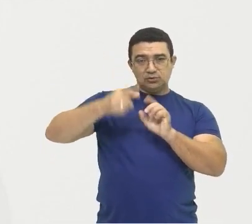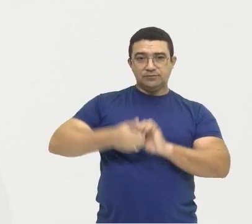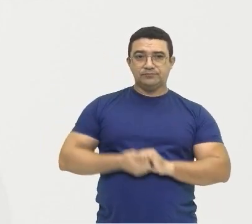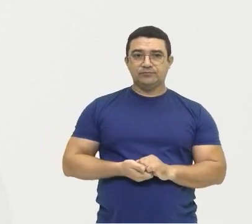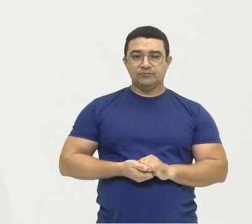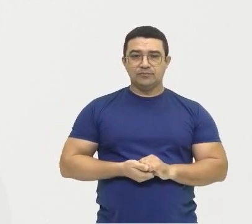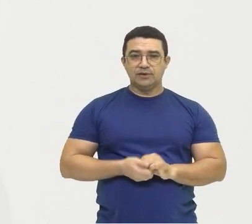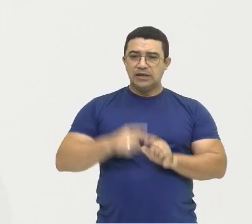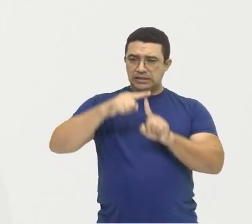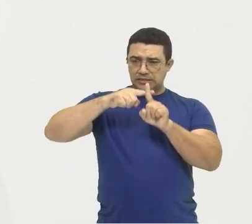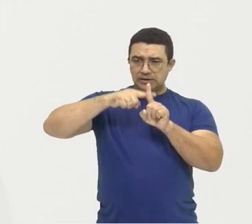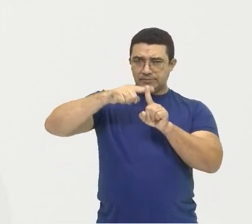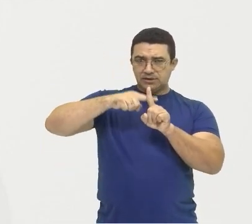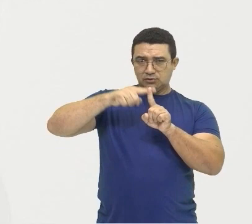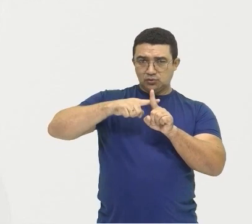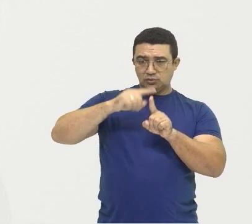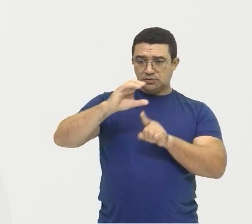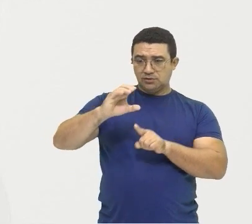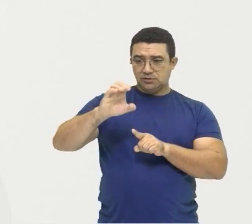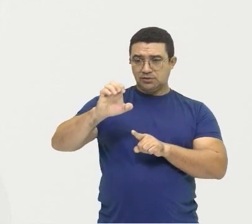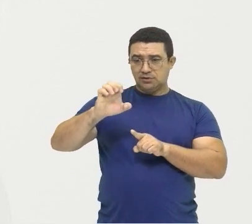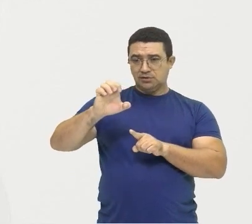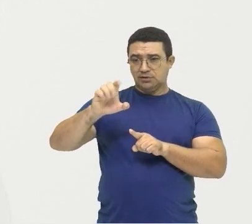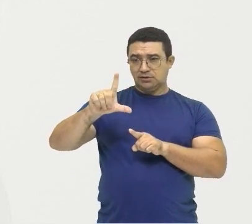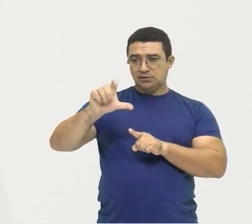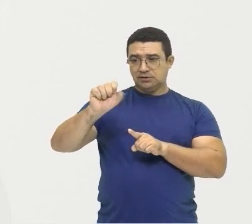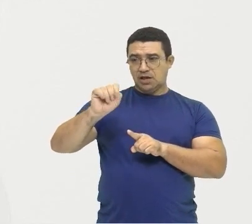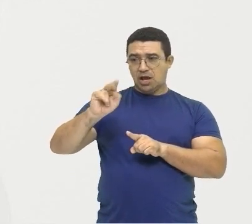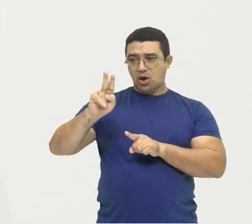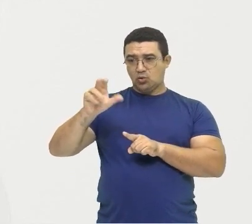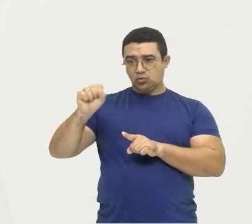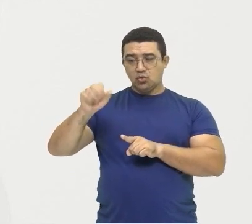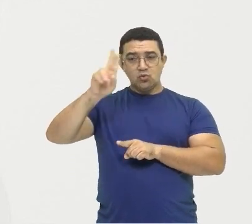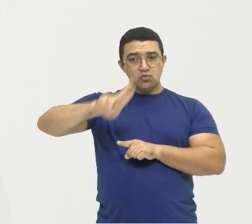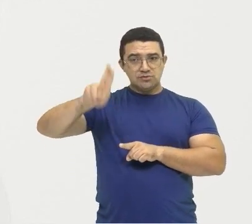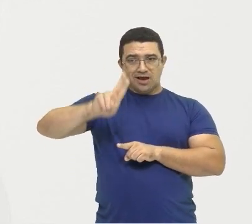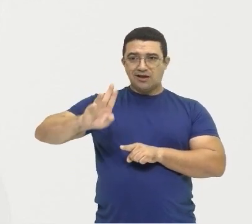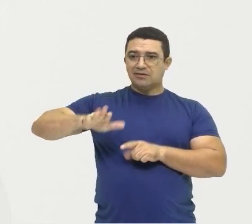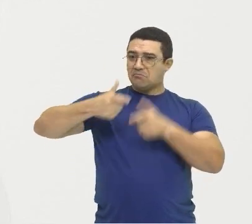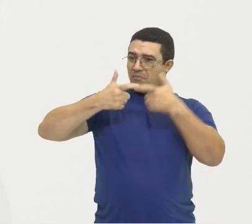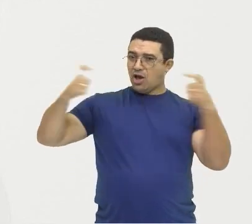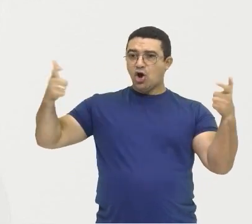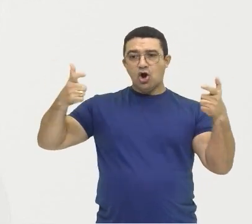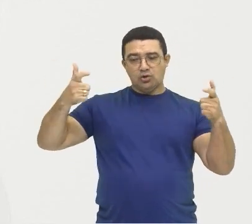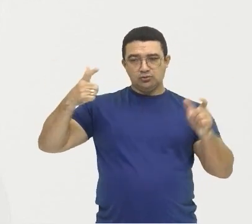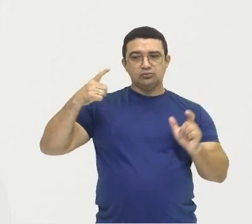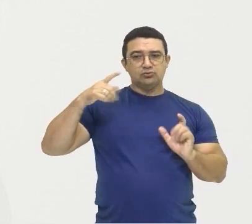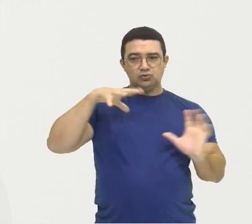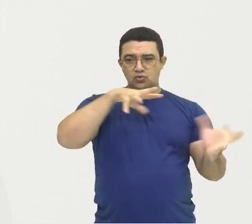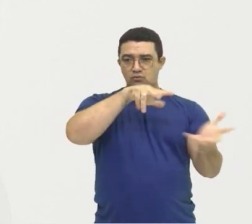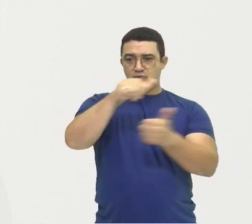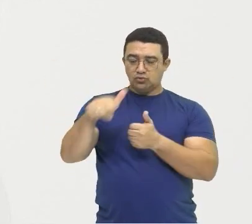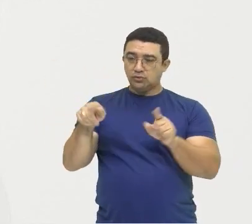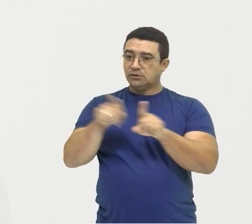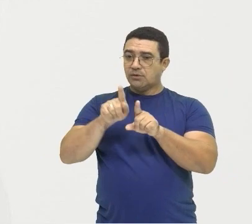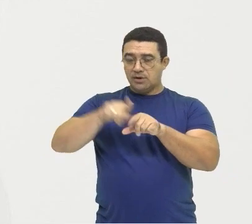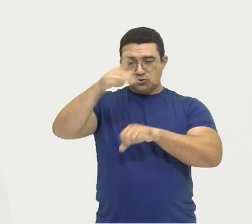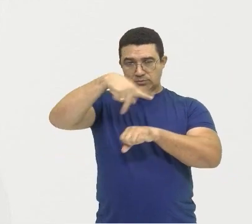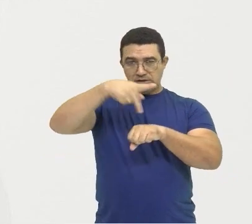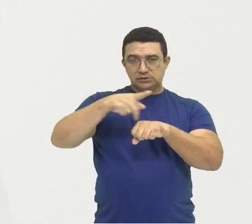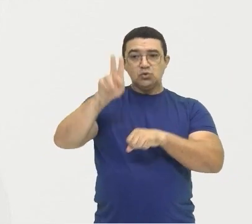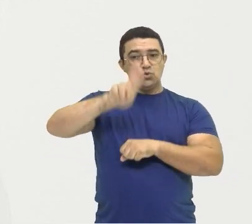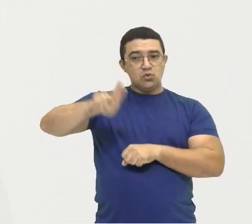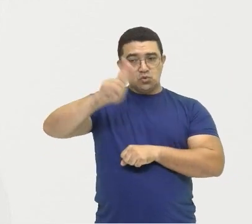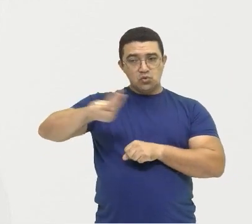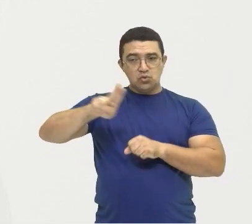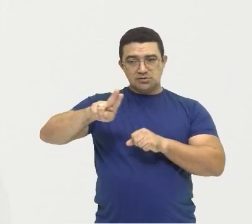A escala Celsius, ela é a mais utilizada em todo o mundo, inclusive no nosso país. Nós utilizamos a escala